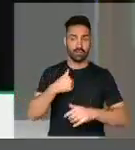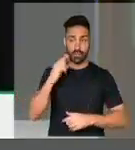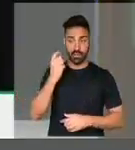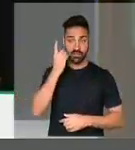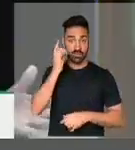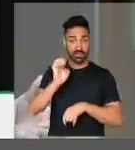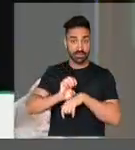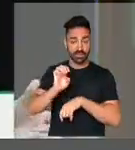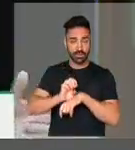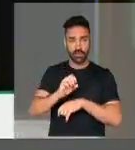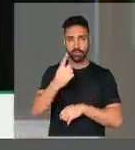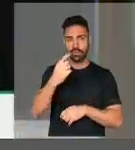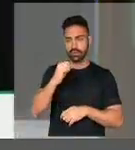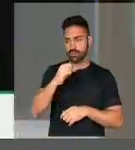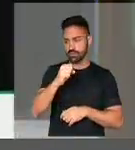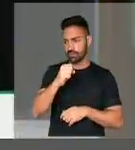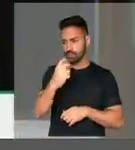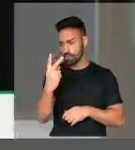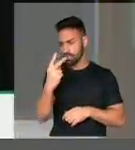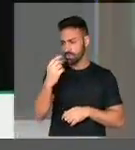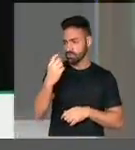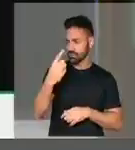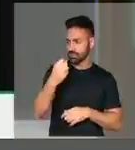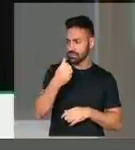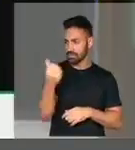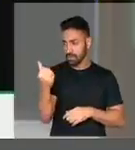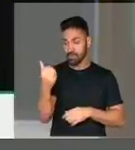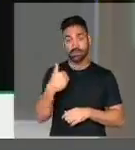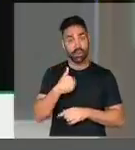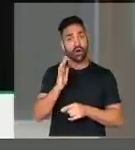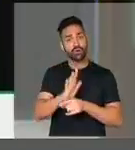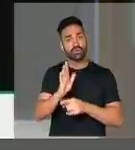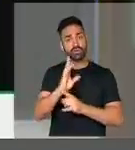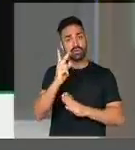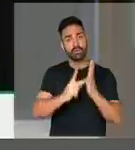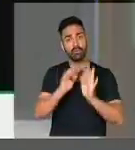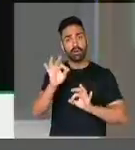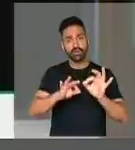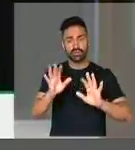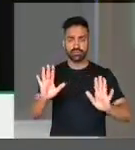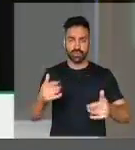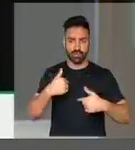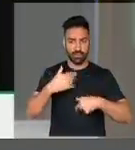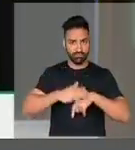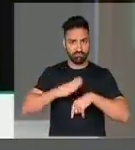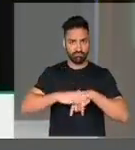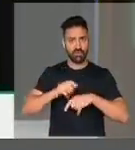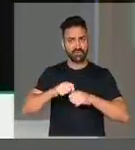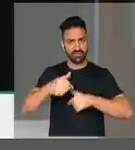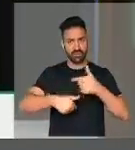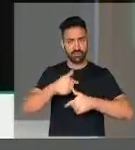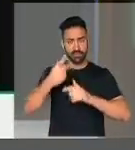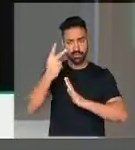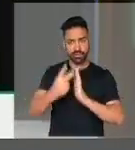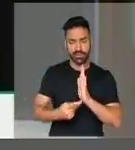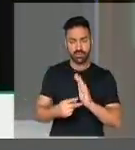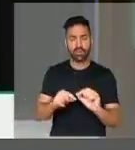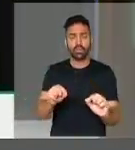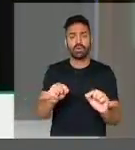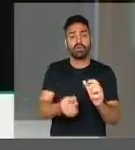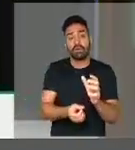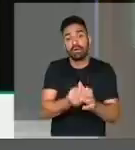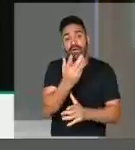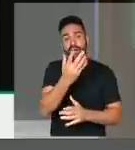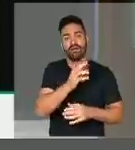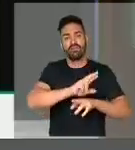estadual, de 82 a 86, ajudei, através de projetos de nossa autoria, a